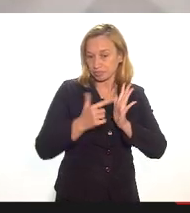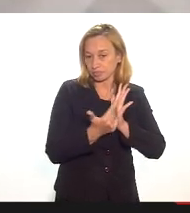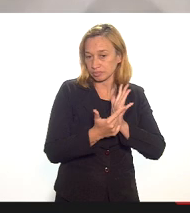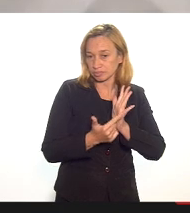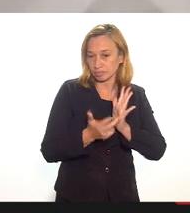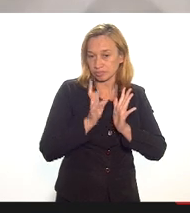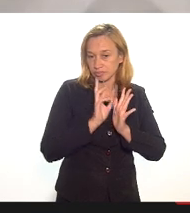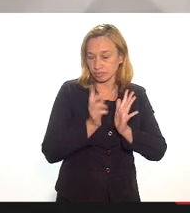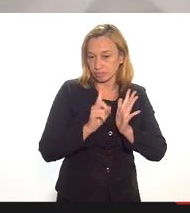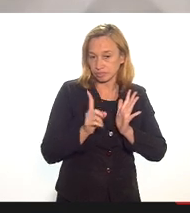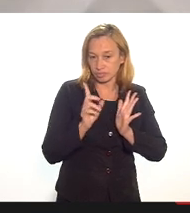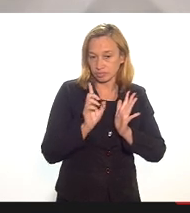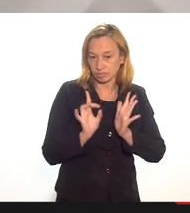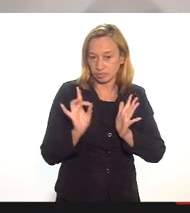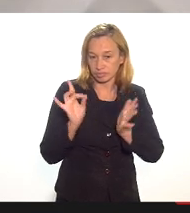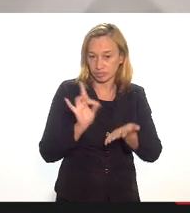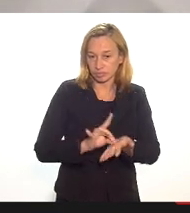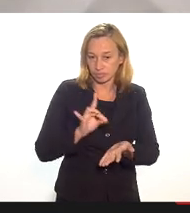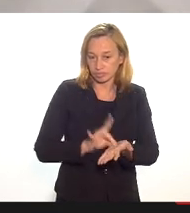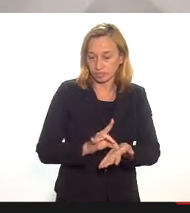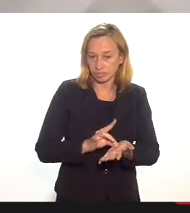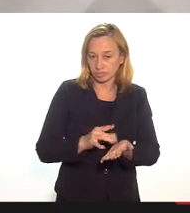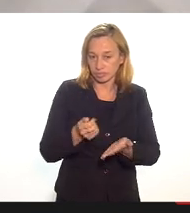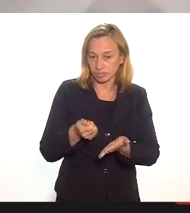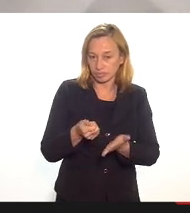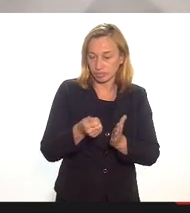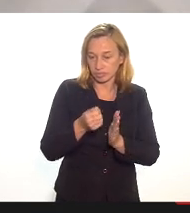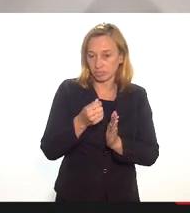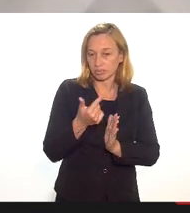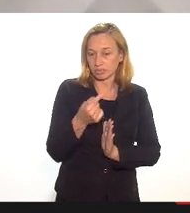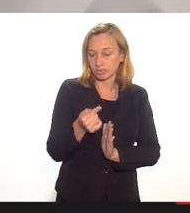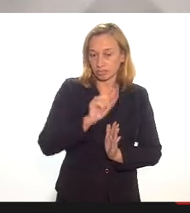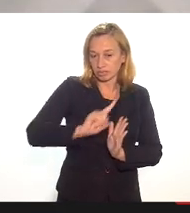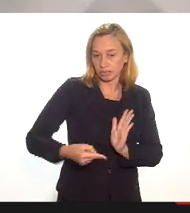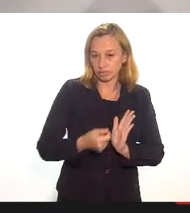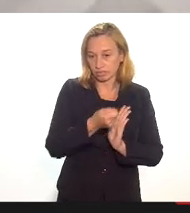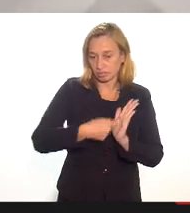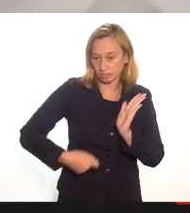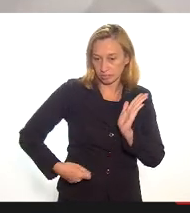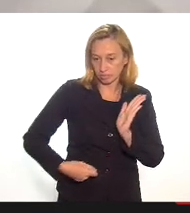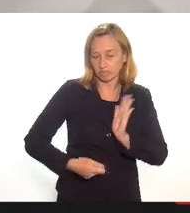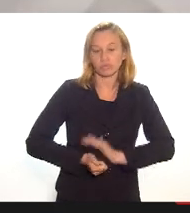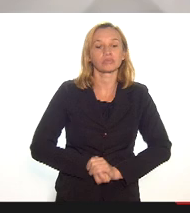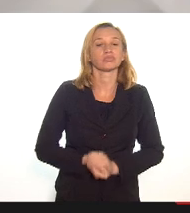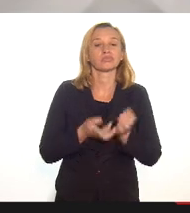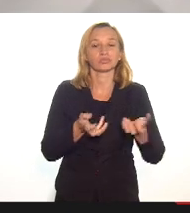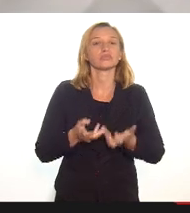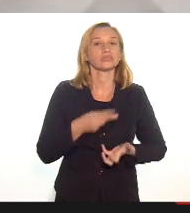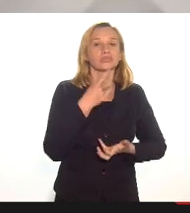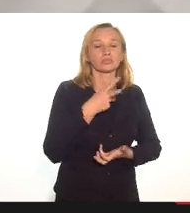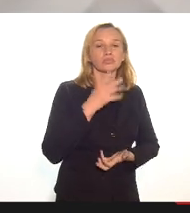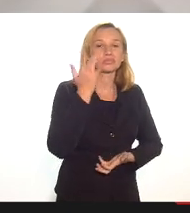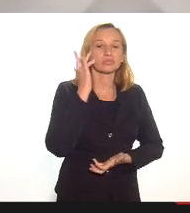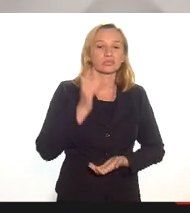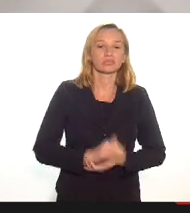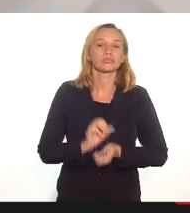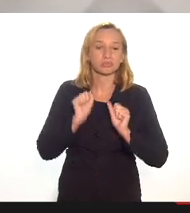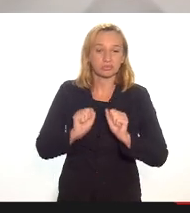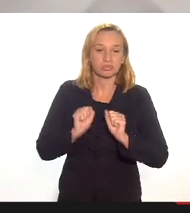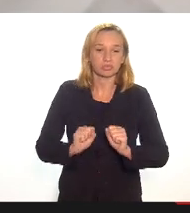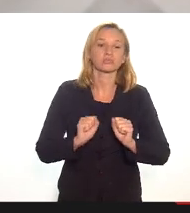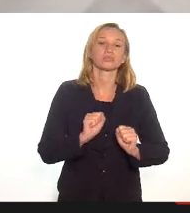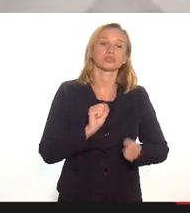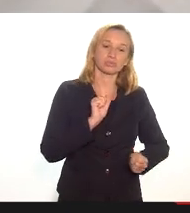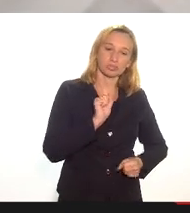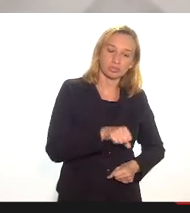corresponde à verdade, que foram feitos 7 mil inscritos. Então, assim, eu quero dizer que eu acho que podemos sim,